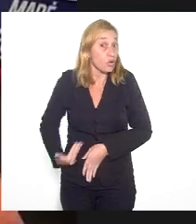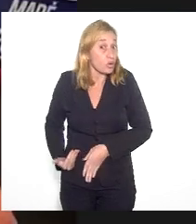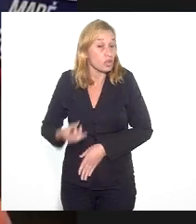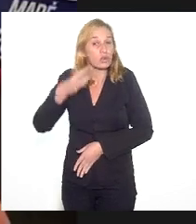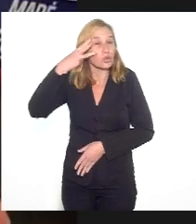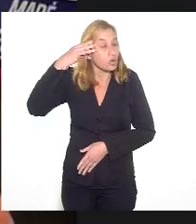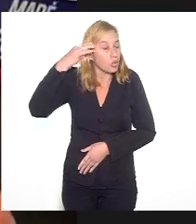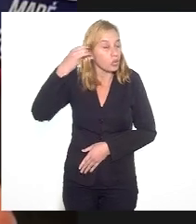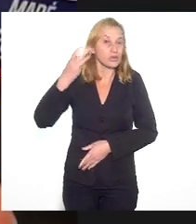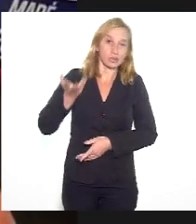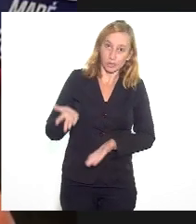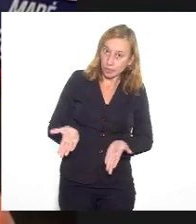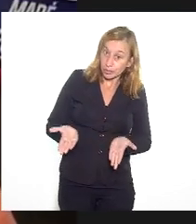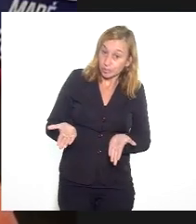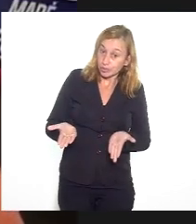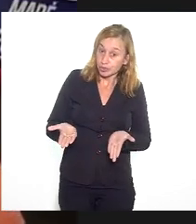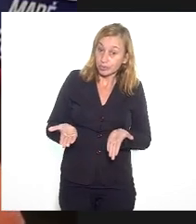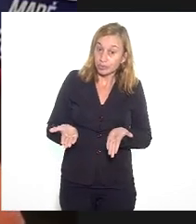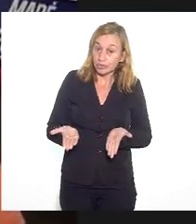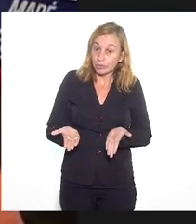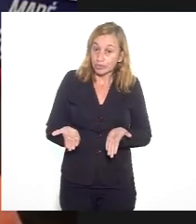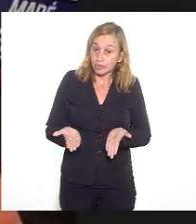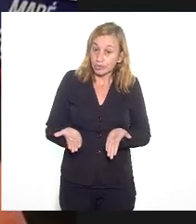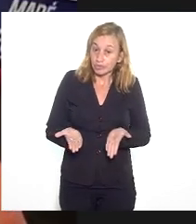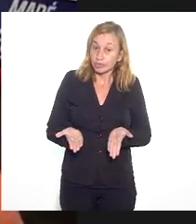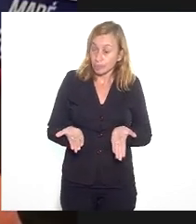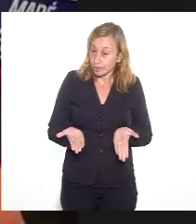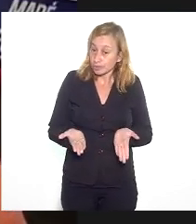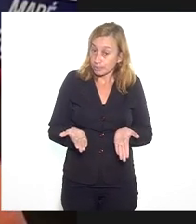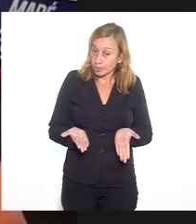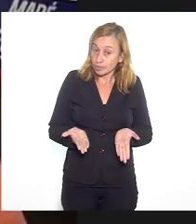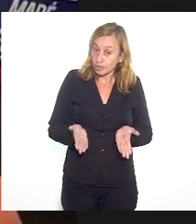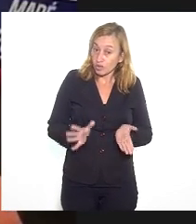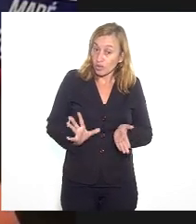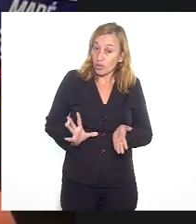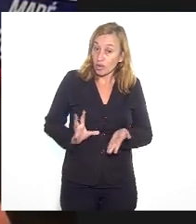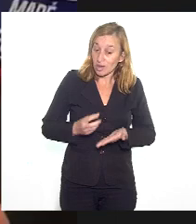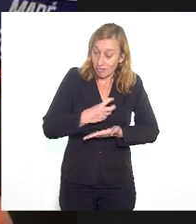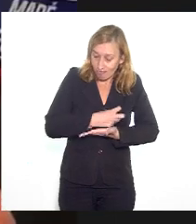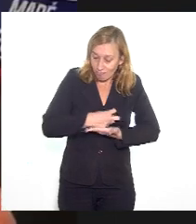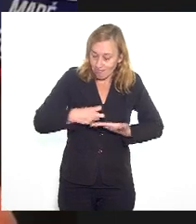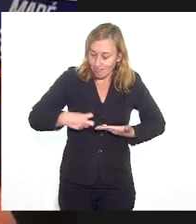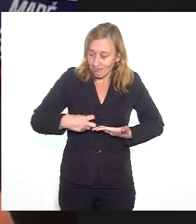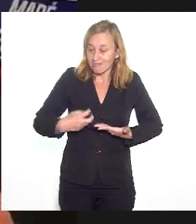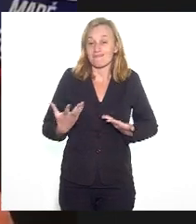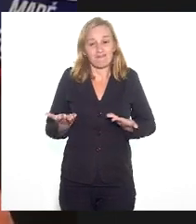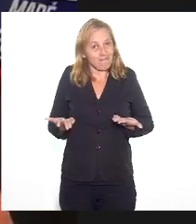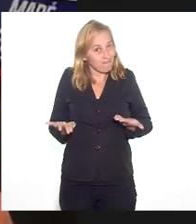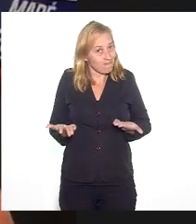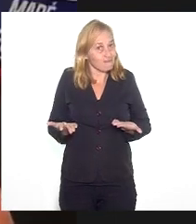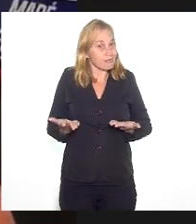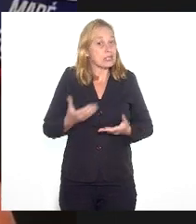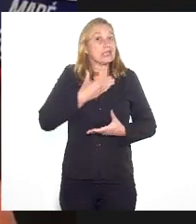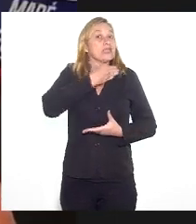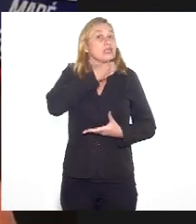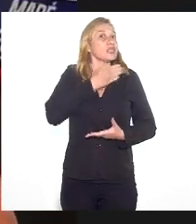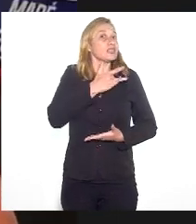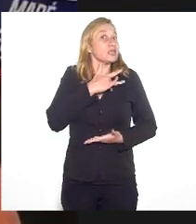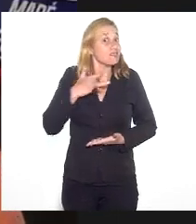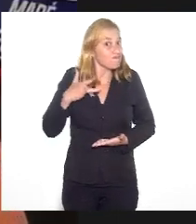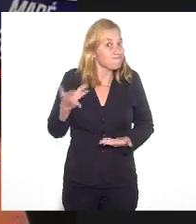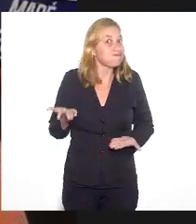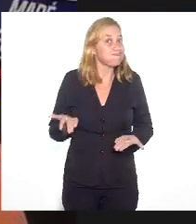do Wilson Witzel, que foi pichado, que foi caçado diante da maior crise